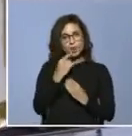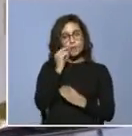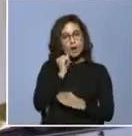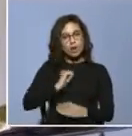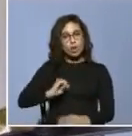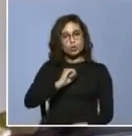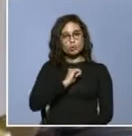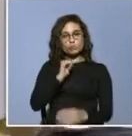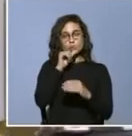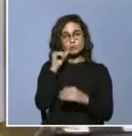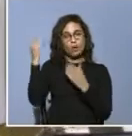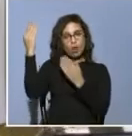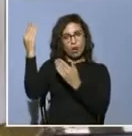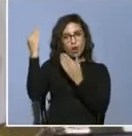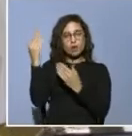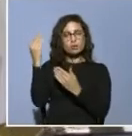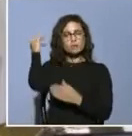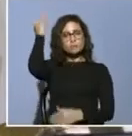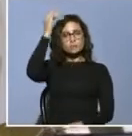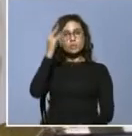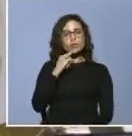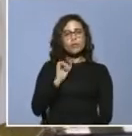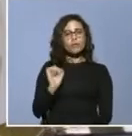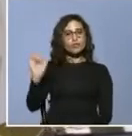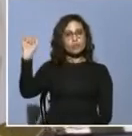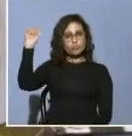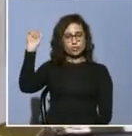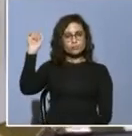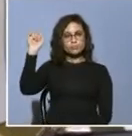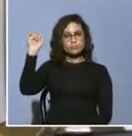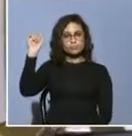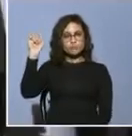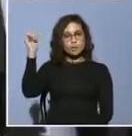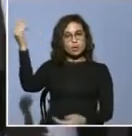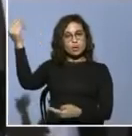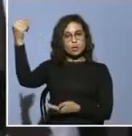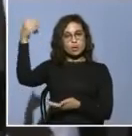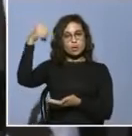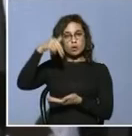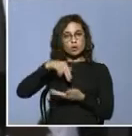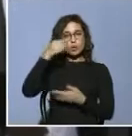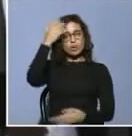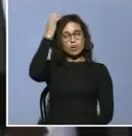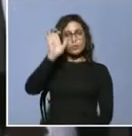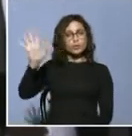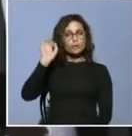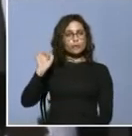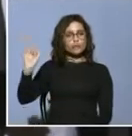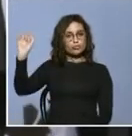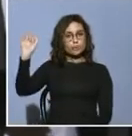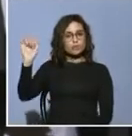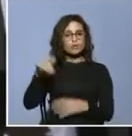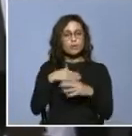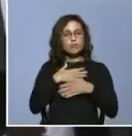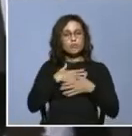que estais nos céus, santificado seja o vosso nome. Venha a nós o vosso reino. Seja feita